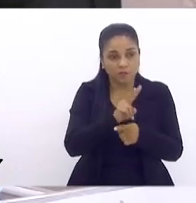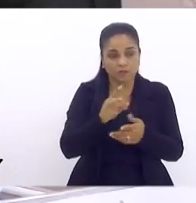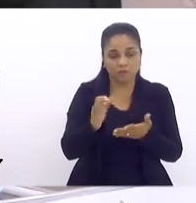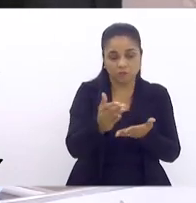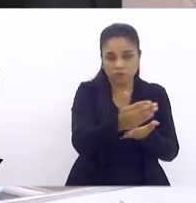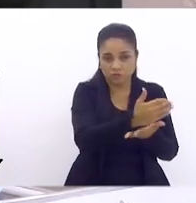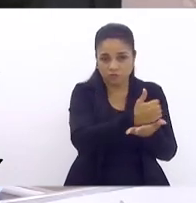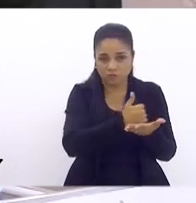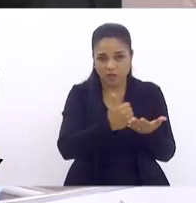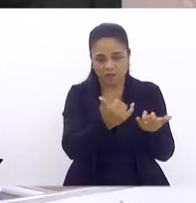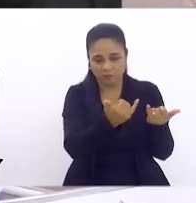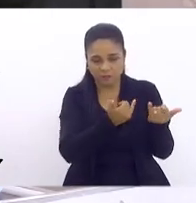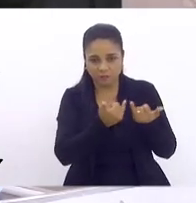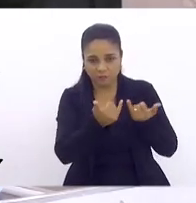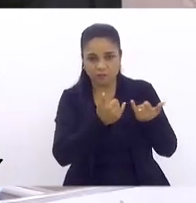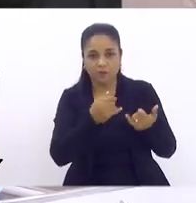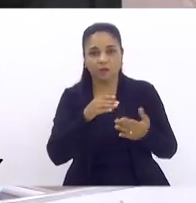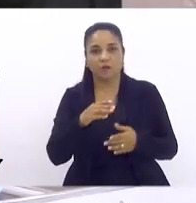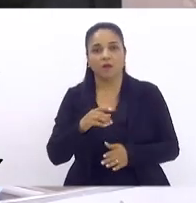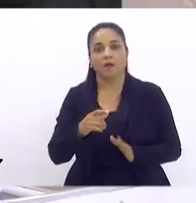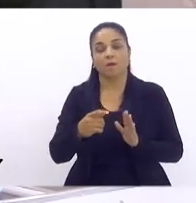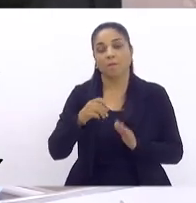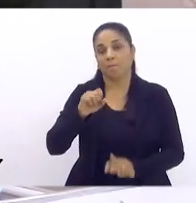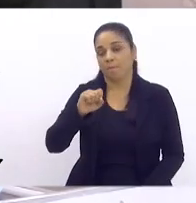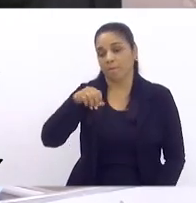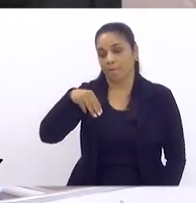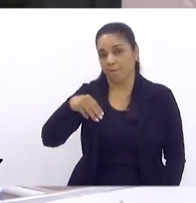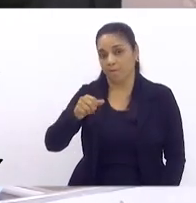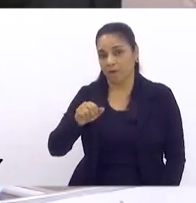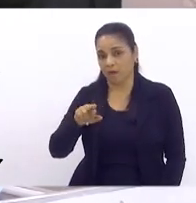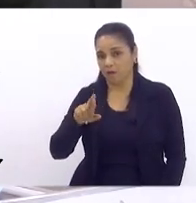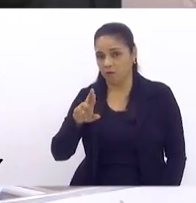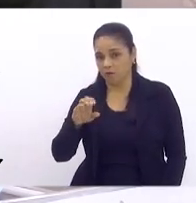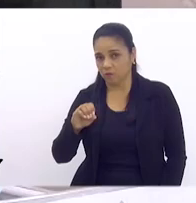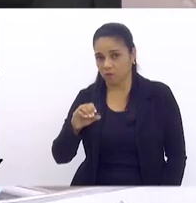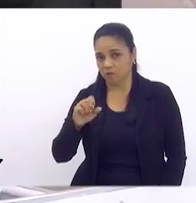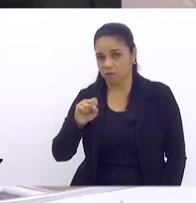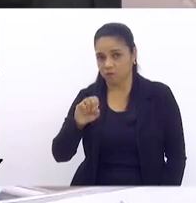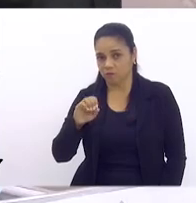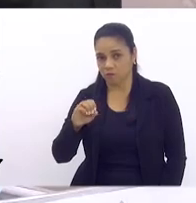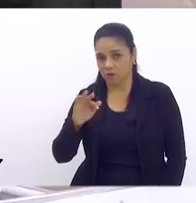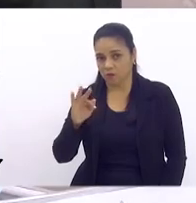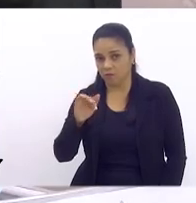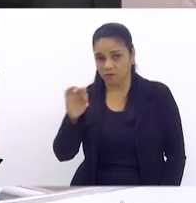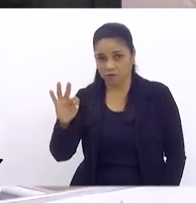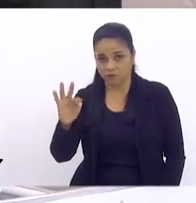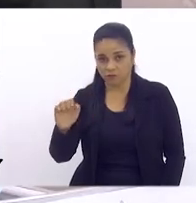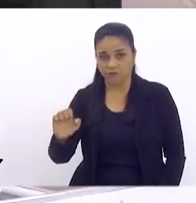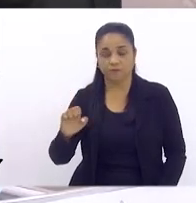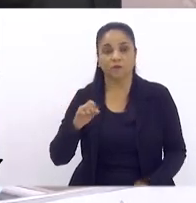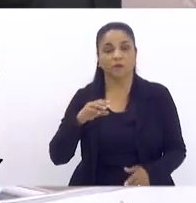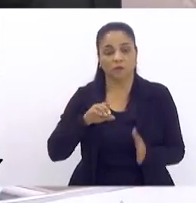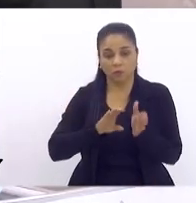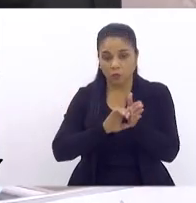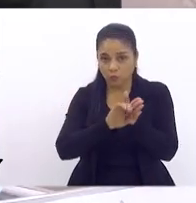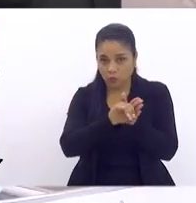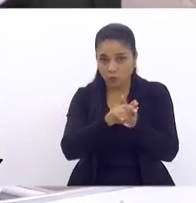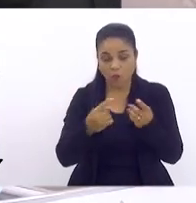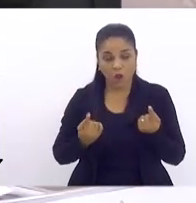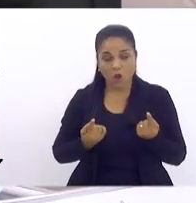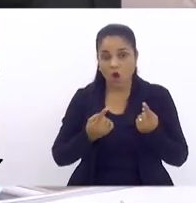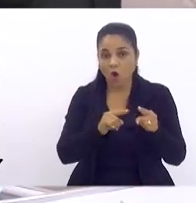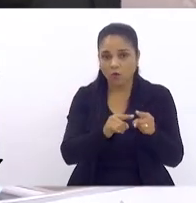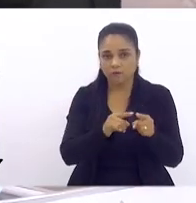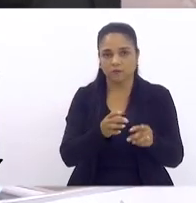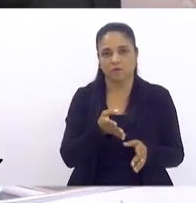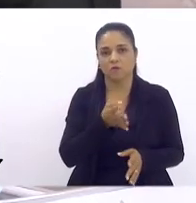empresas de Big date como A Microsoft é Google são contra reconhecimento facial são contra então é um debate